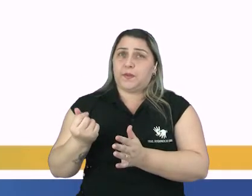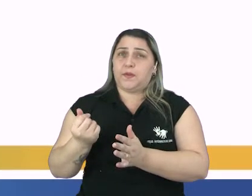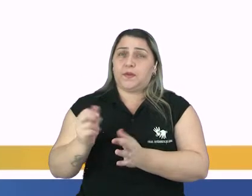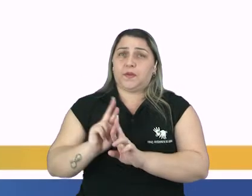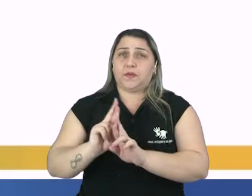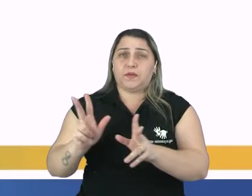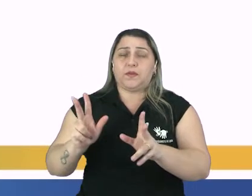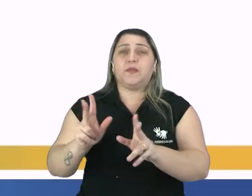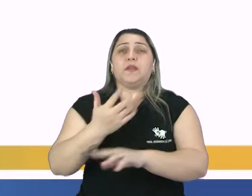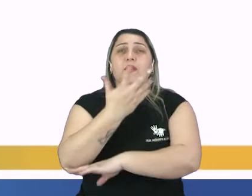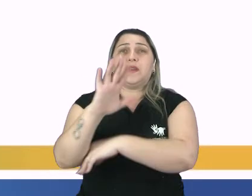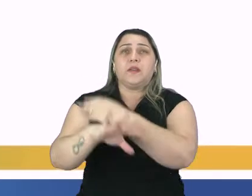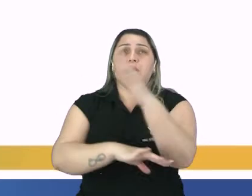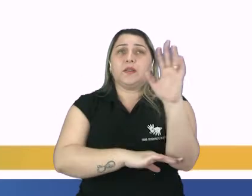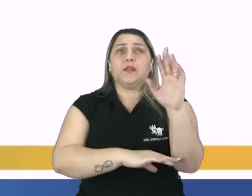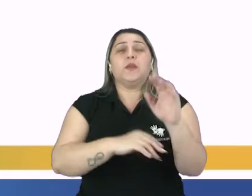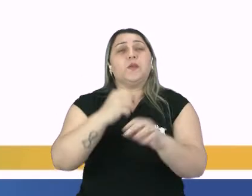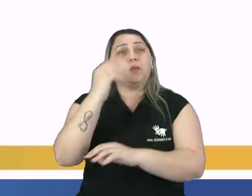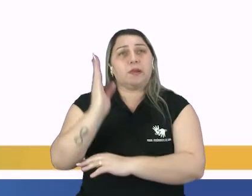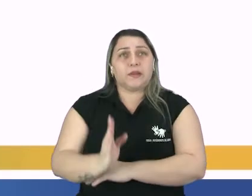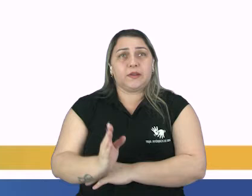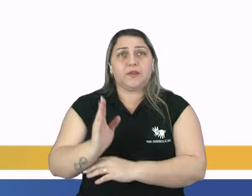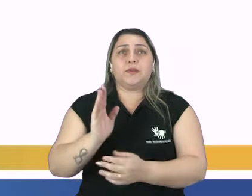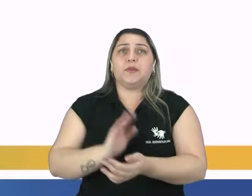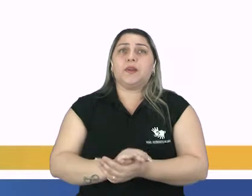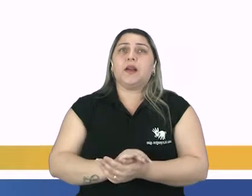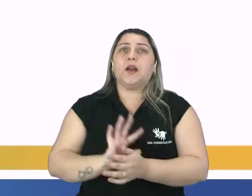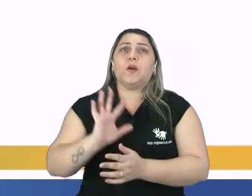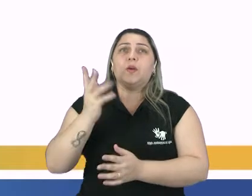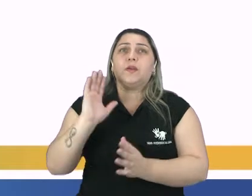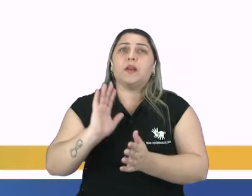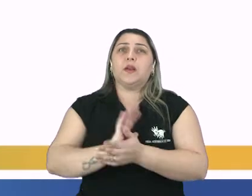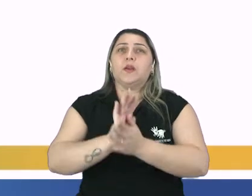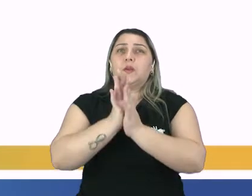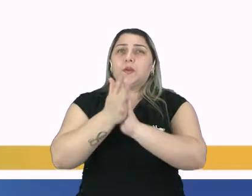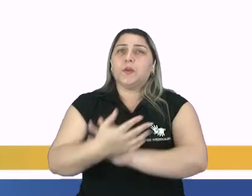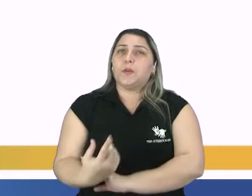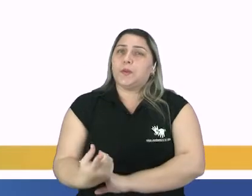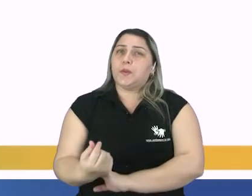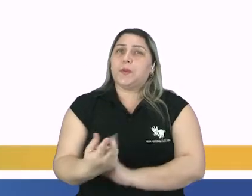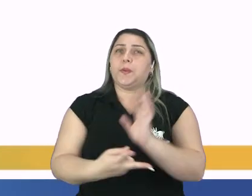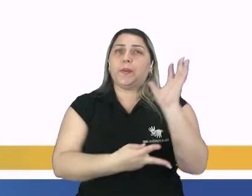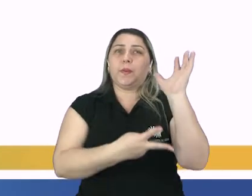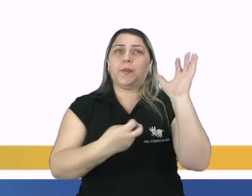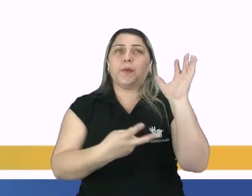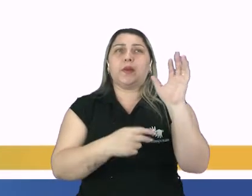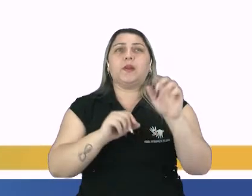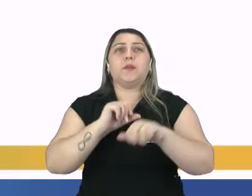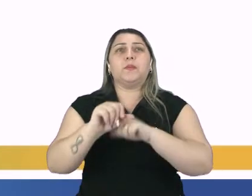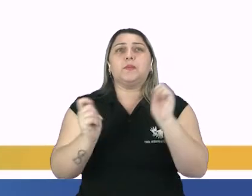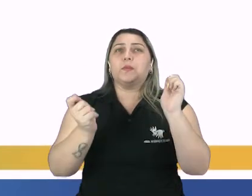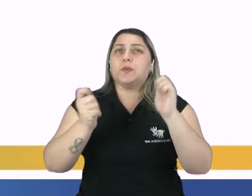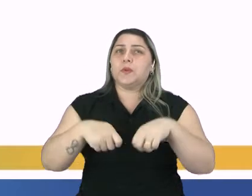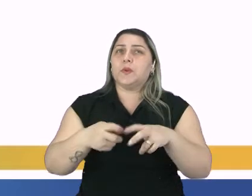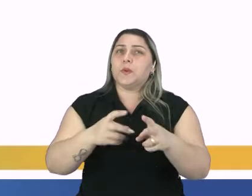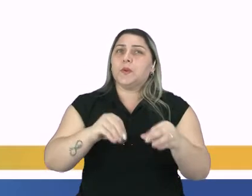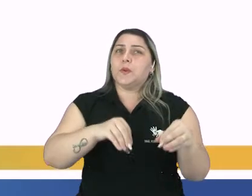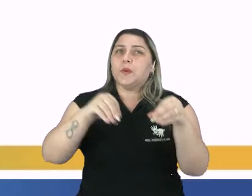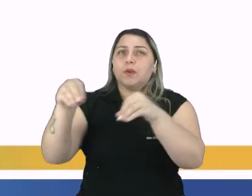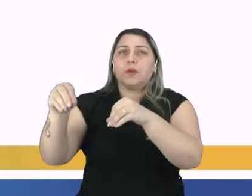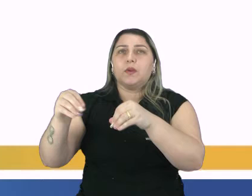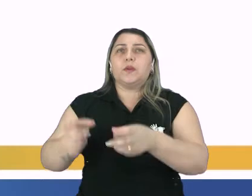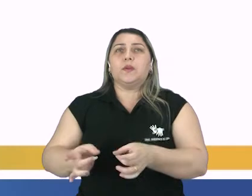aos que a mata nativa do Brasil. Isso provoca uma queda brusca no preço do látex, tornando impossível a